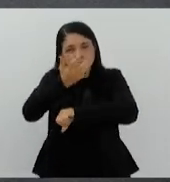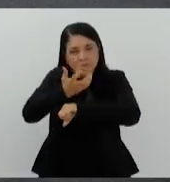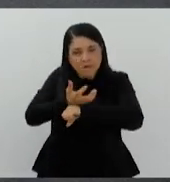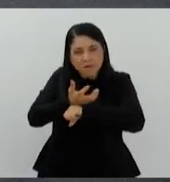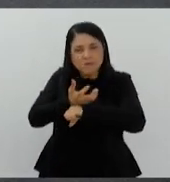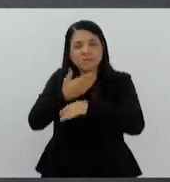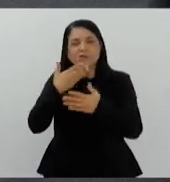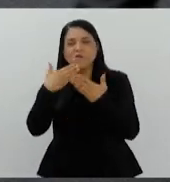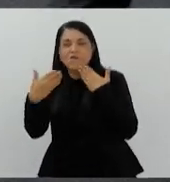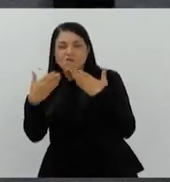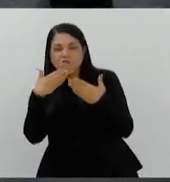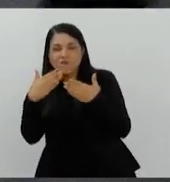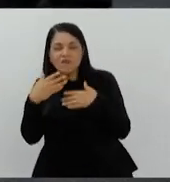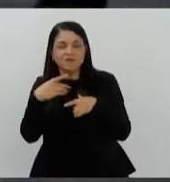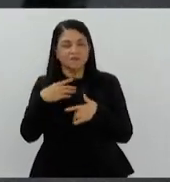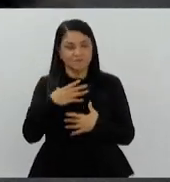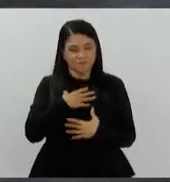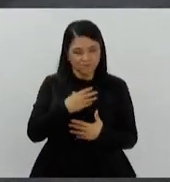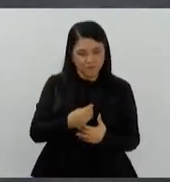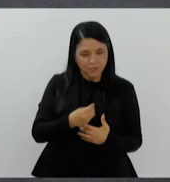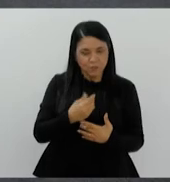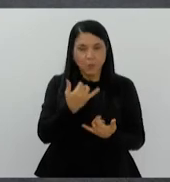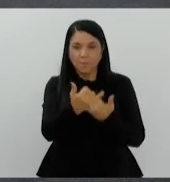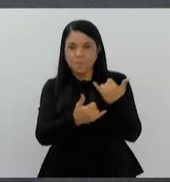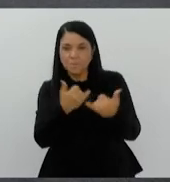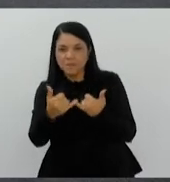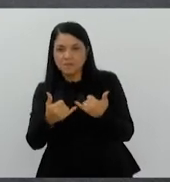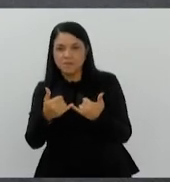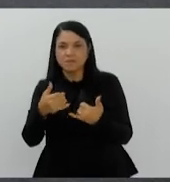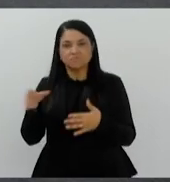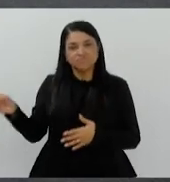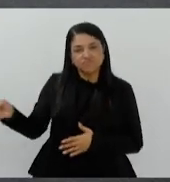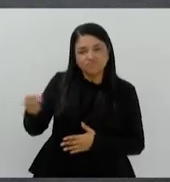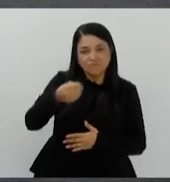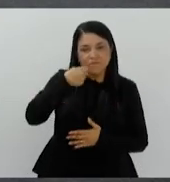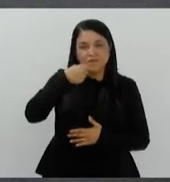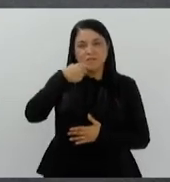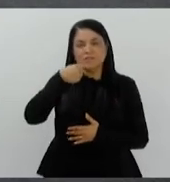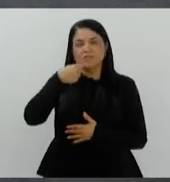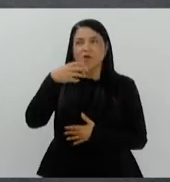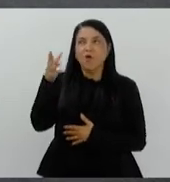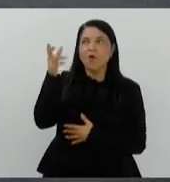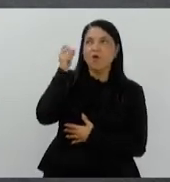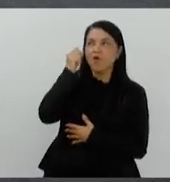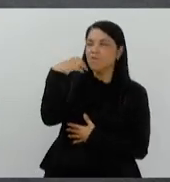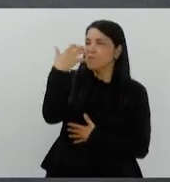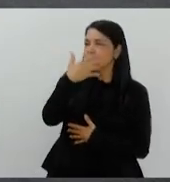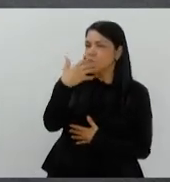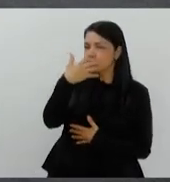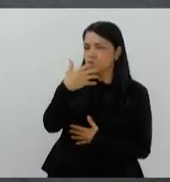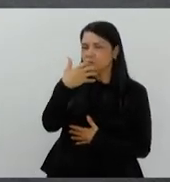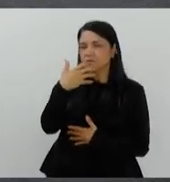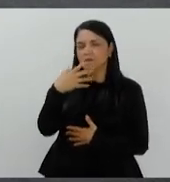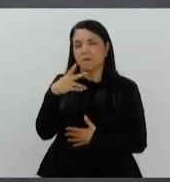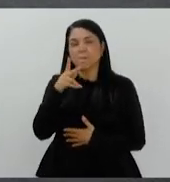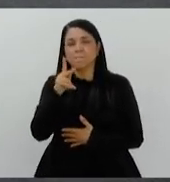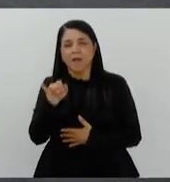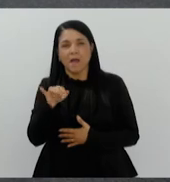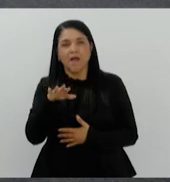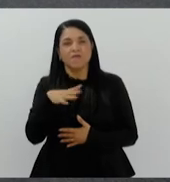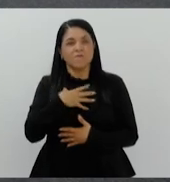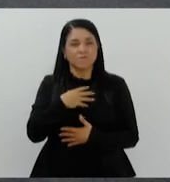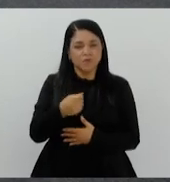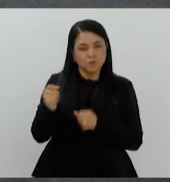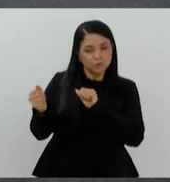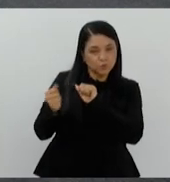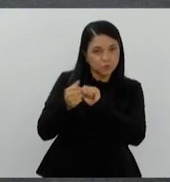vê os filhos, toma uma cervejinha, ouve uma boa música, leva o filho, leva o pai.